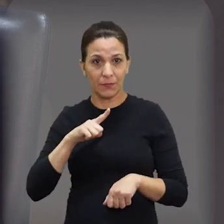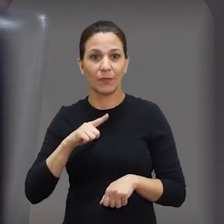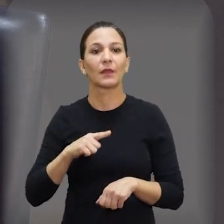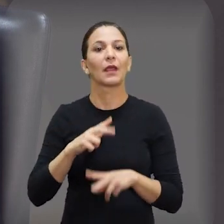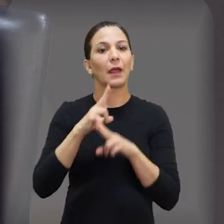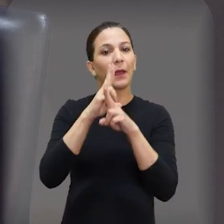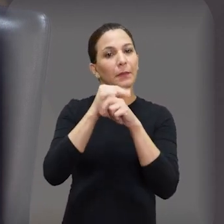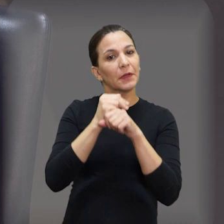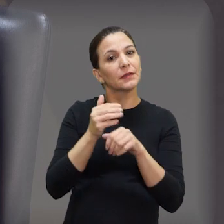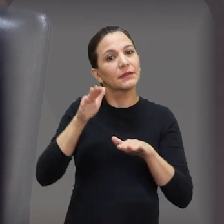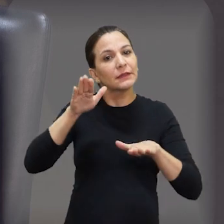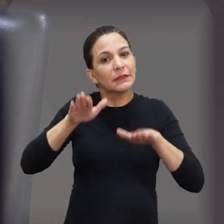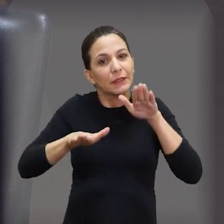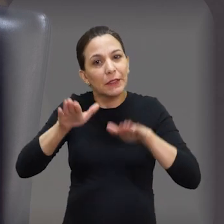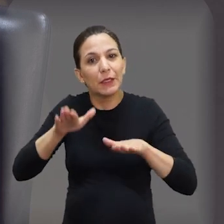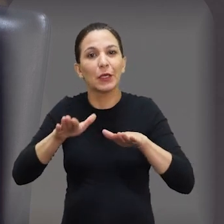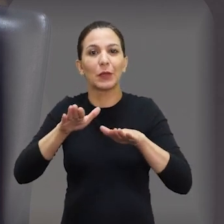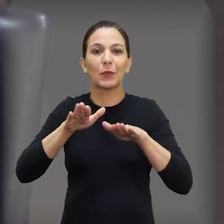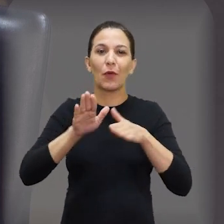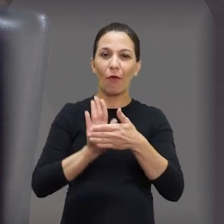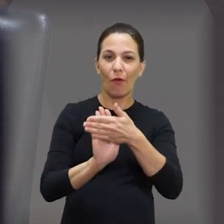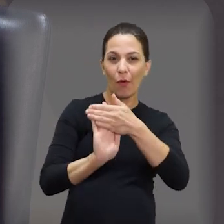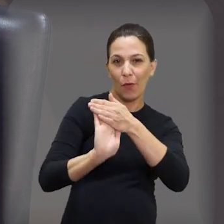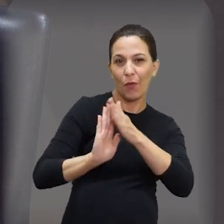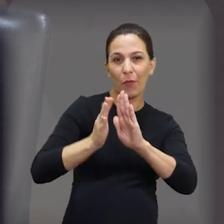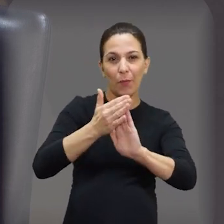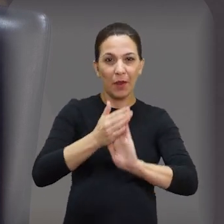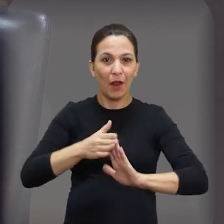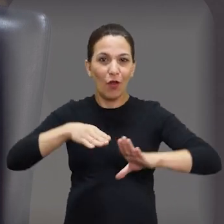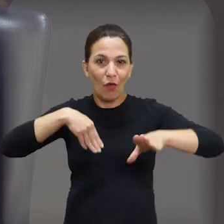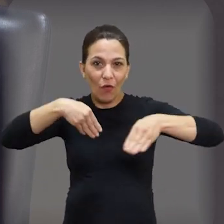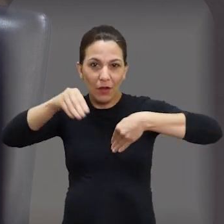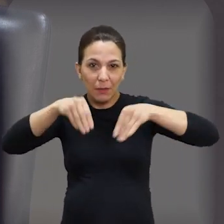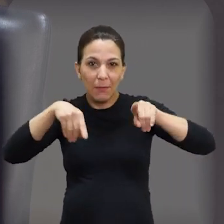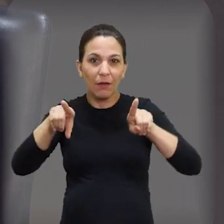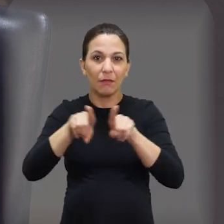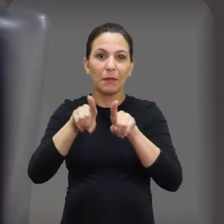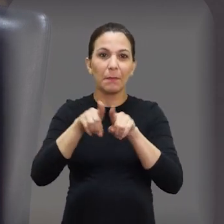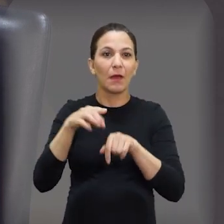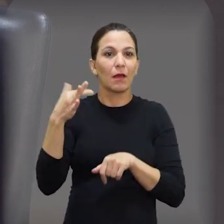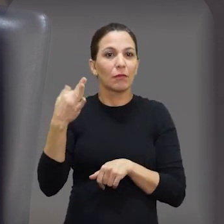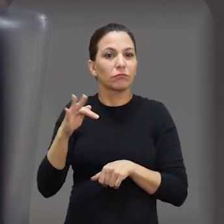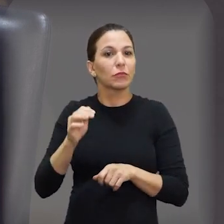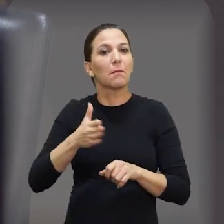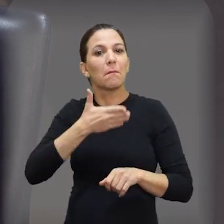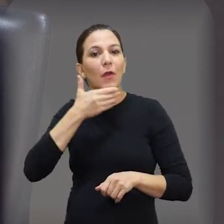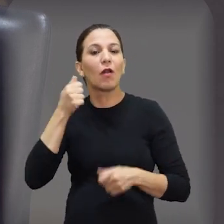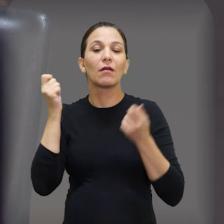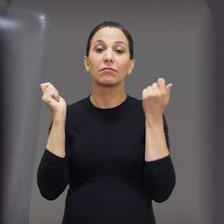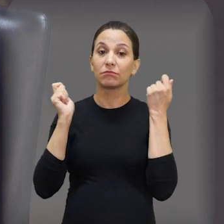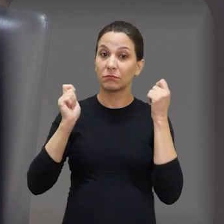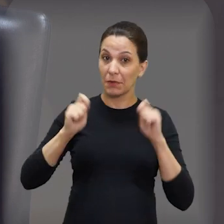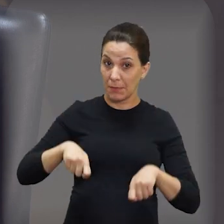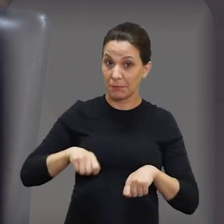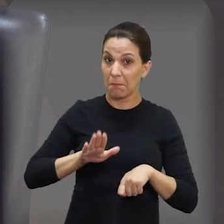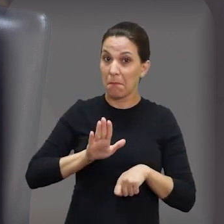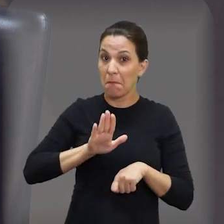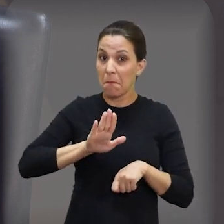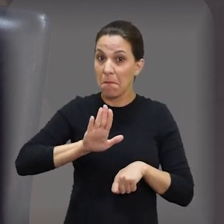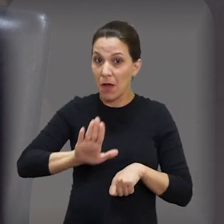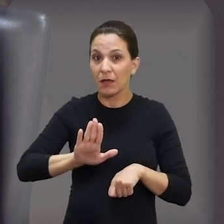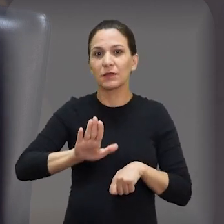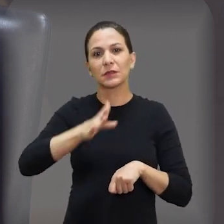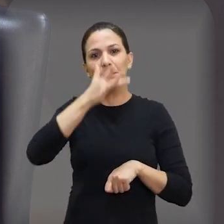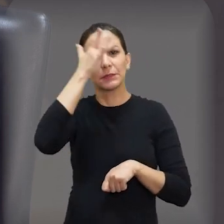Pilates vai promover uma melhora do equilíbrio, melhora da flexibilidade e principalmente dessa queixa de dor,